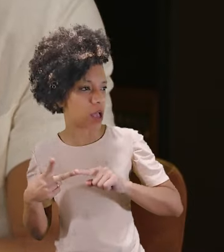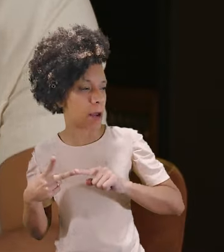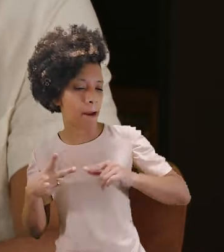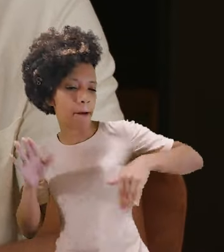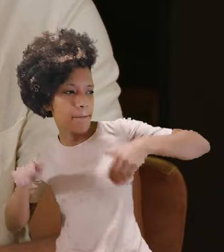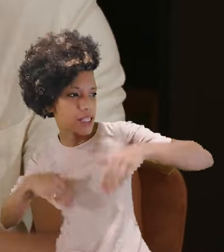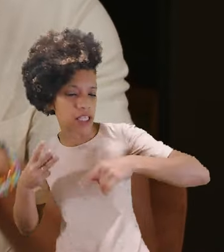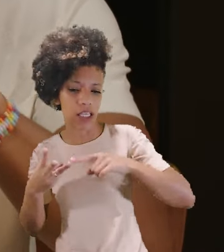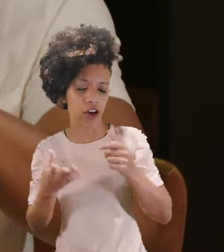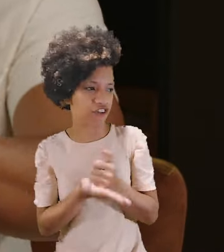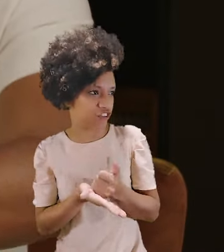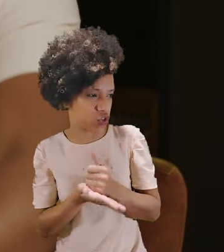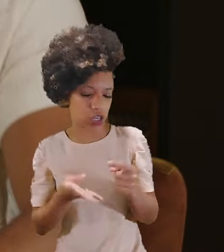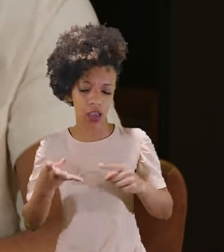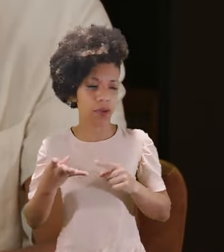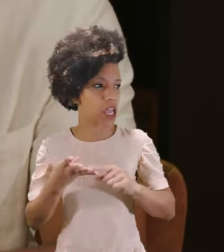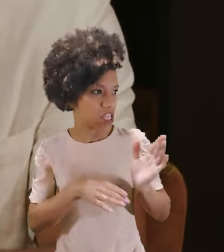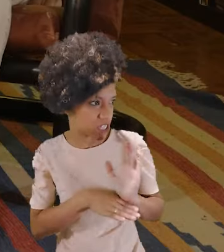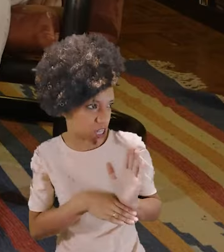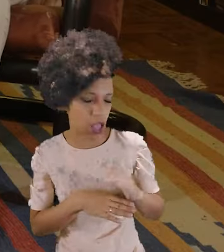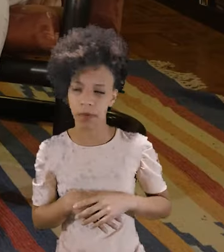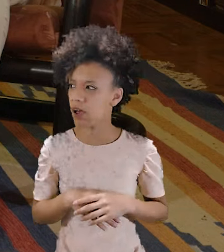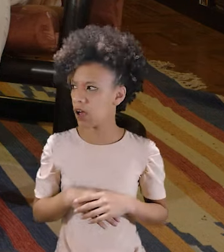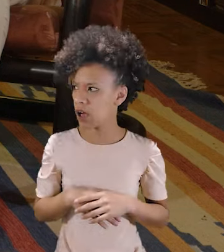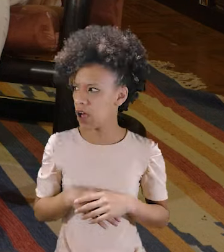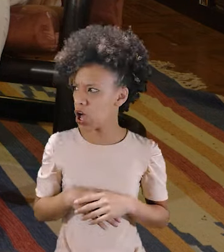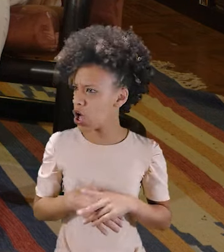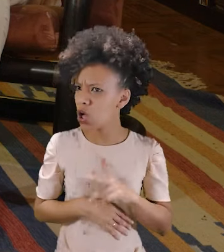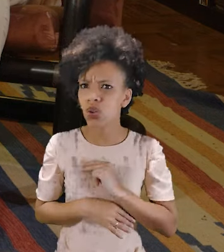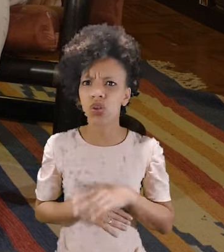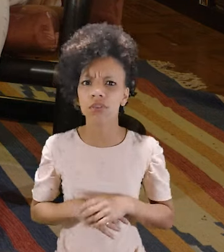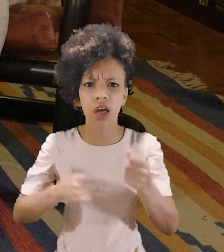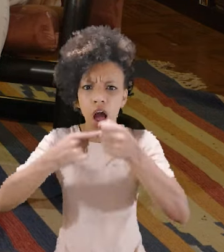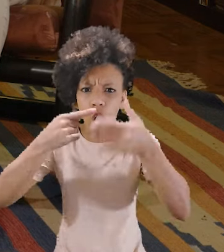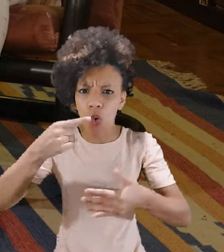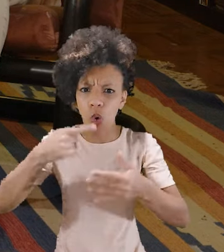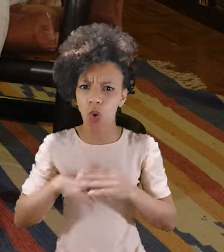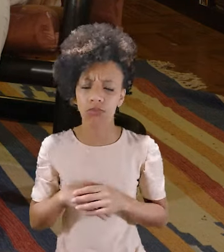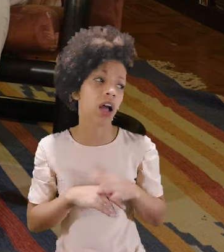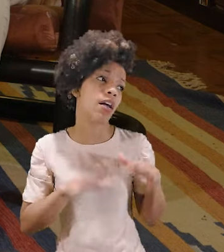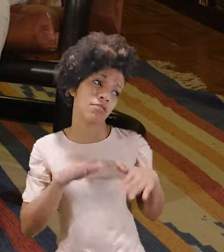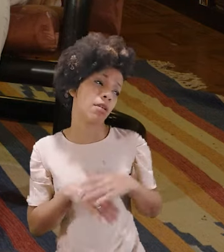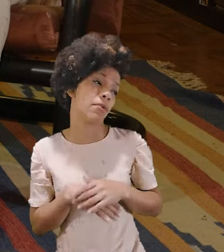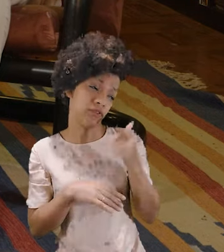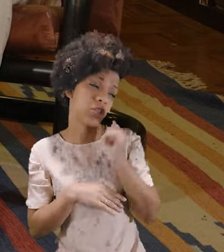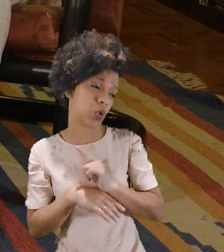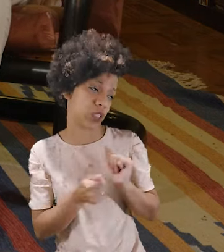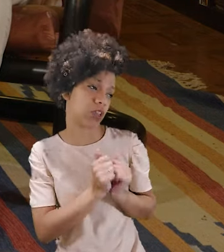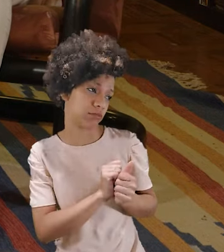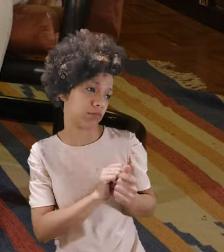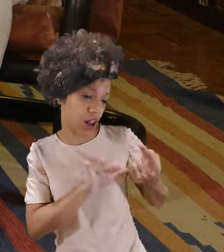piscina tem videogame para caraca entendeu cinema vamos jogar um fut Birigui tipo Google dependendo na vida profissional